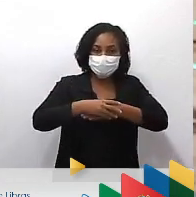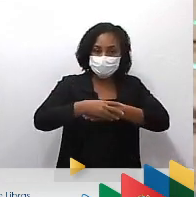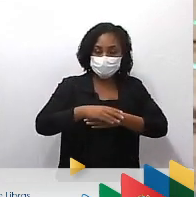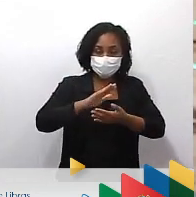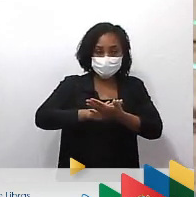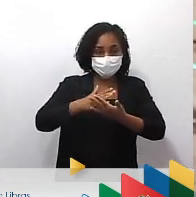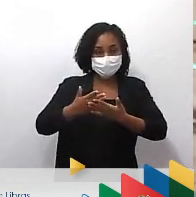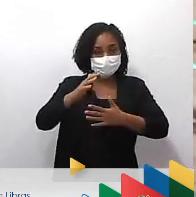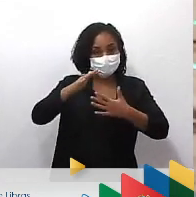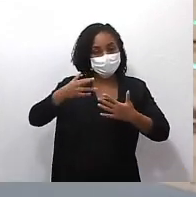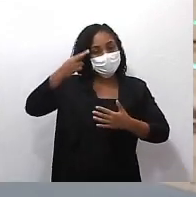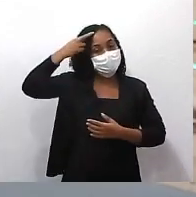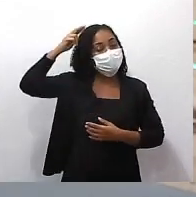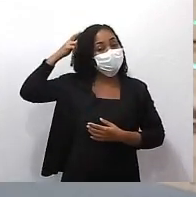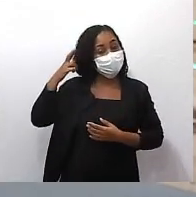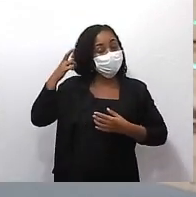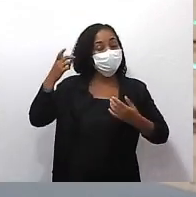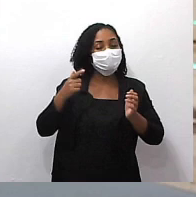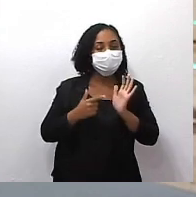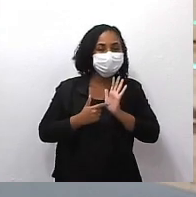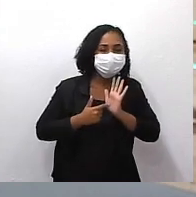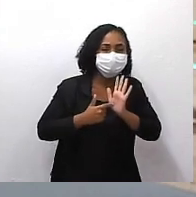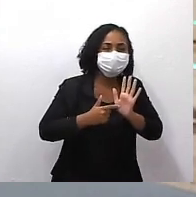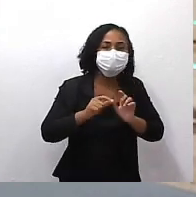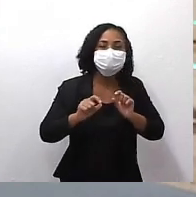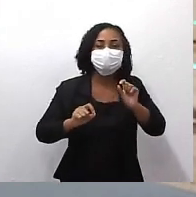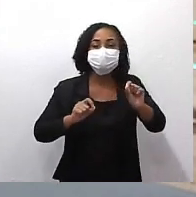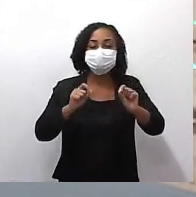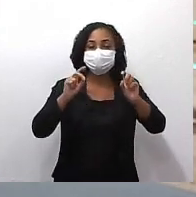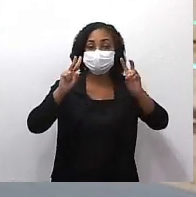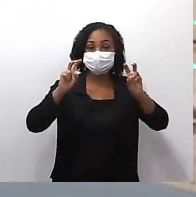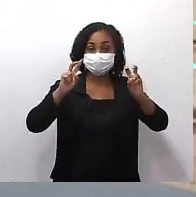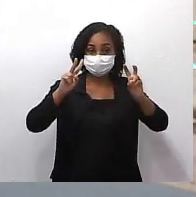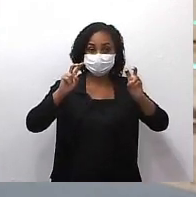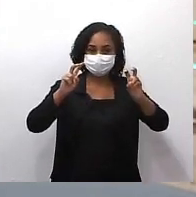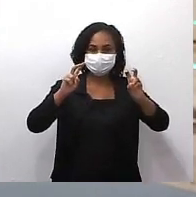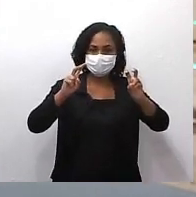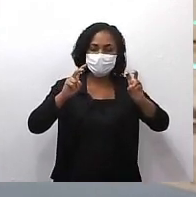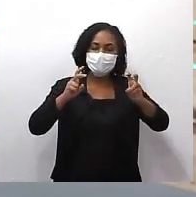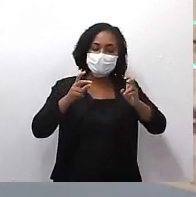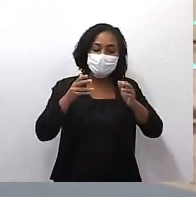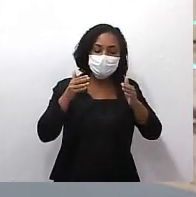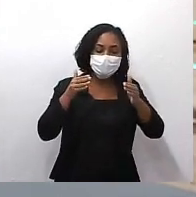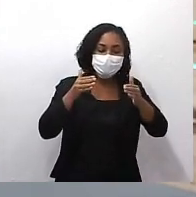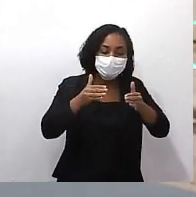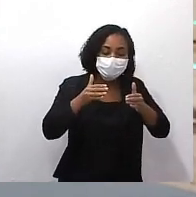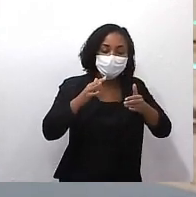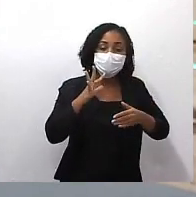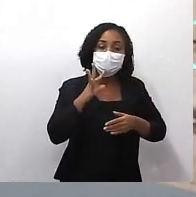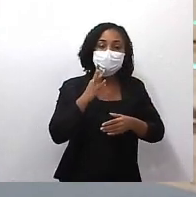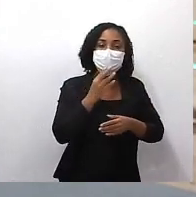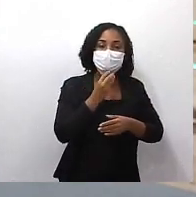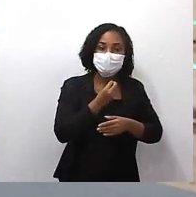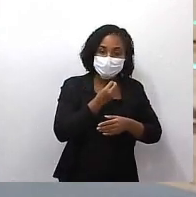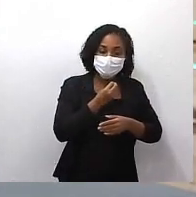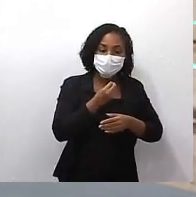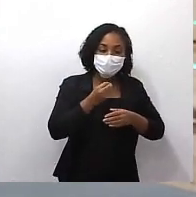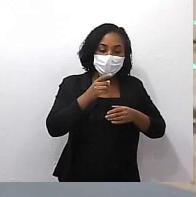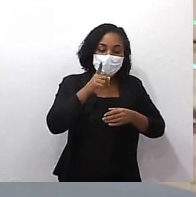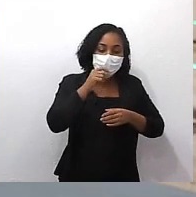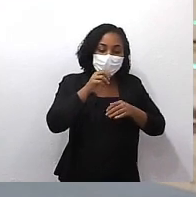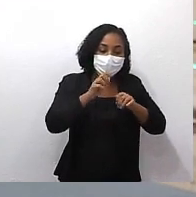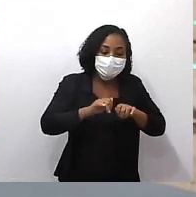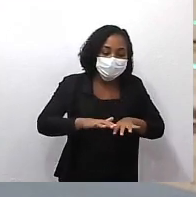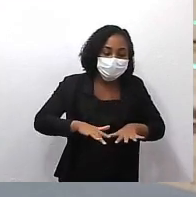nossa intérprete Ione, vamos apresentar aí um conteúdo bem voltado para o conhecimento das águas,